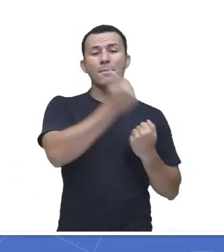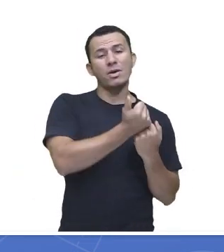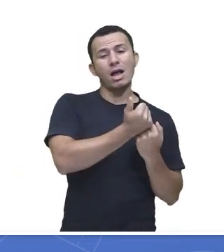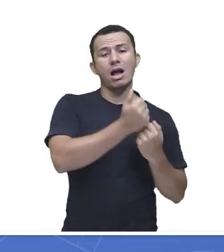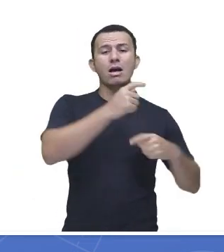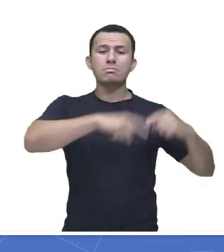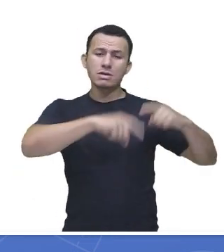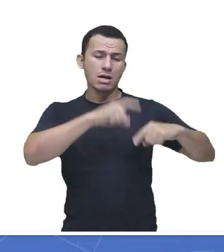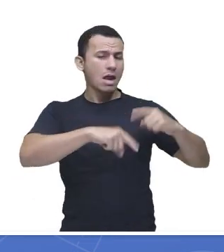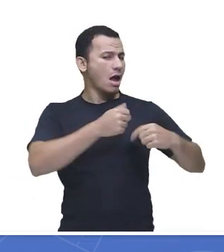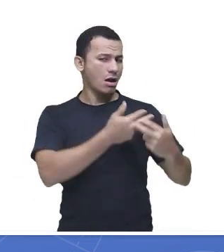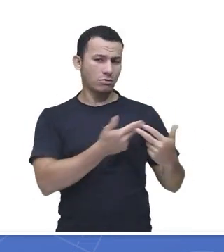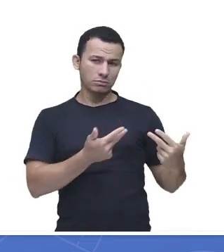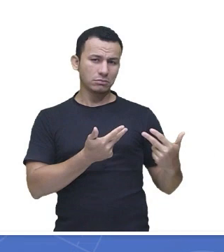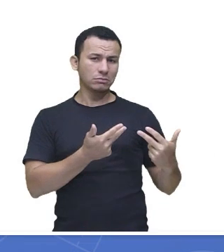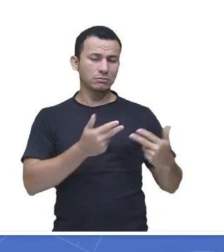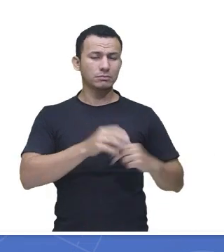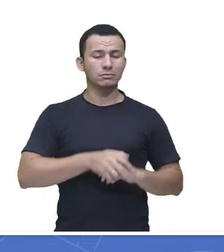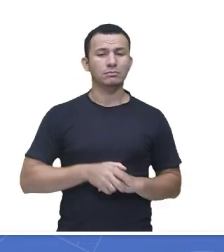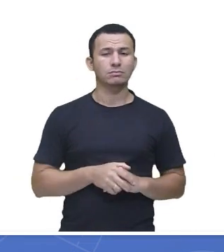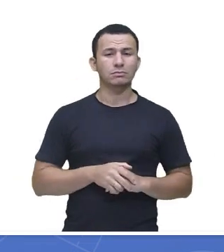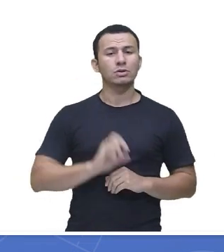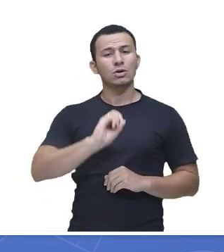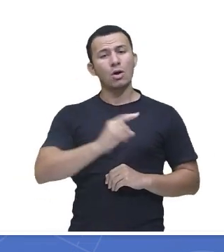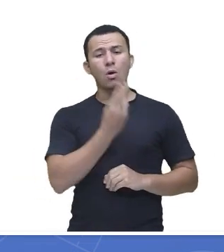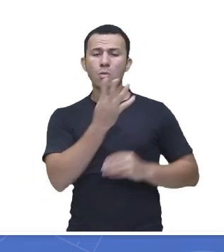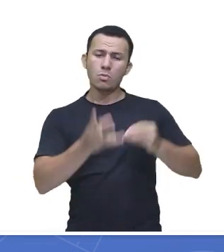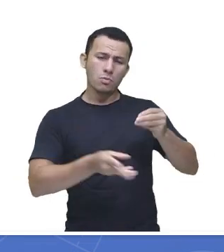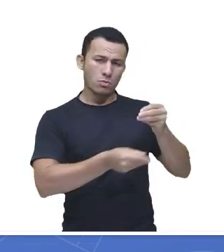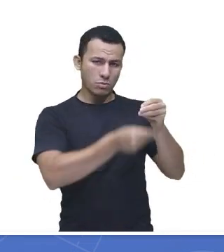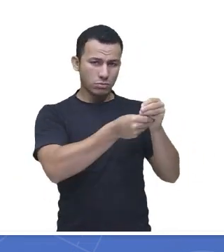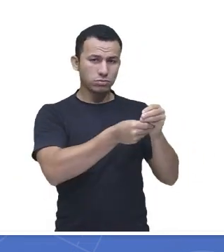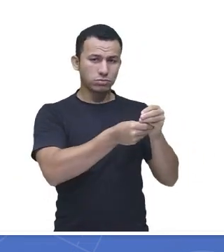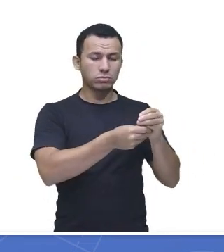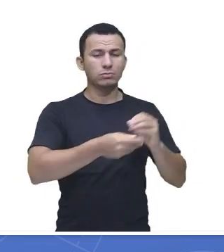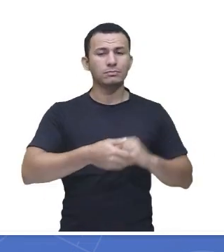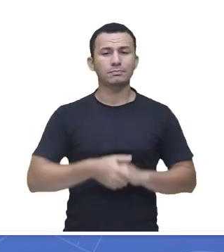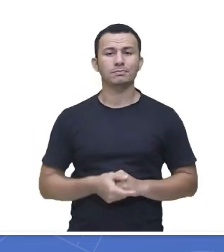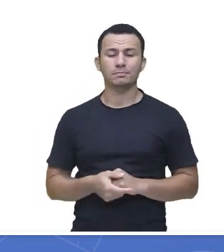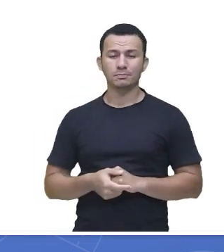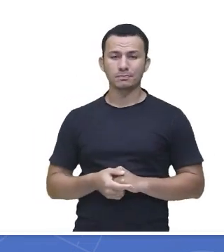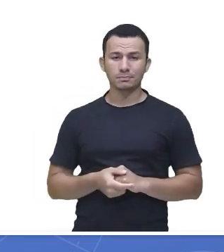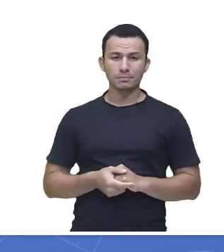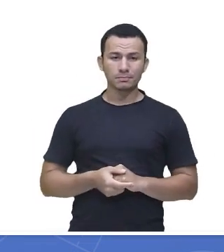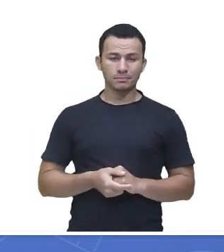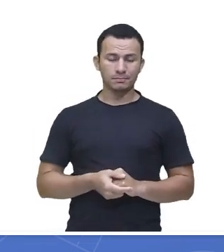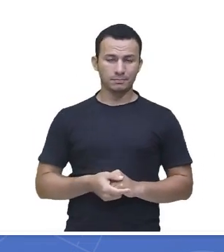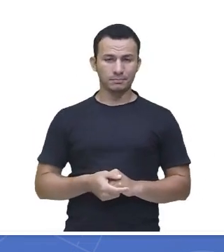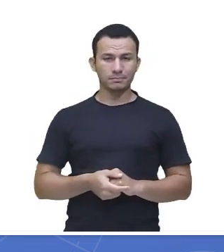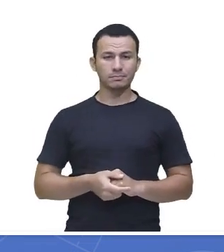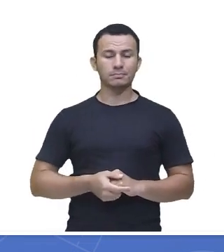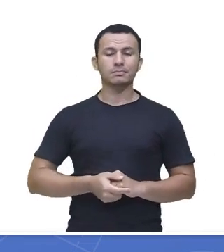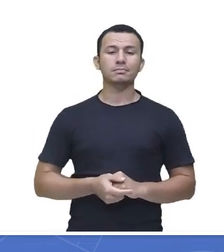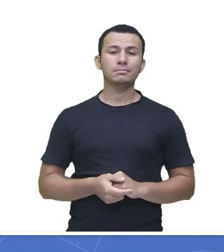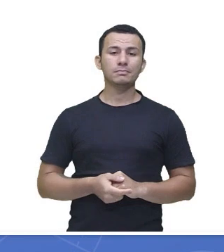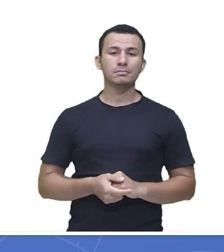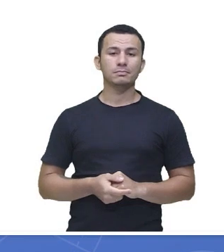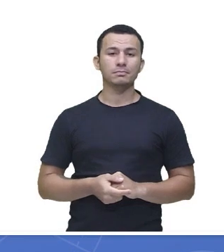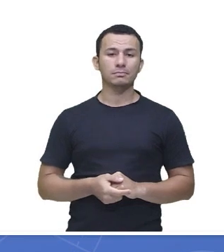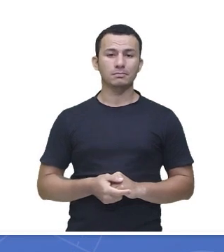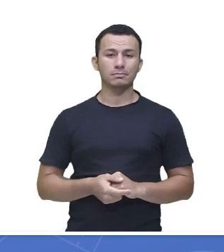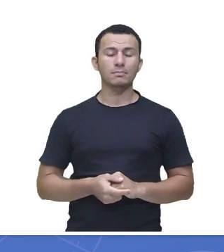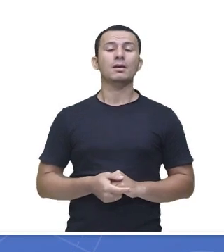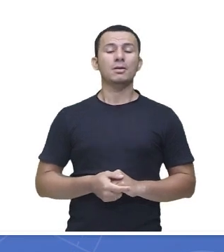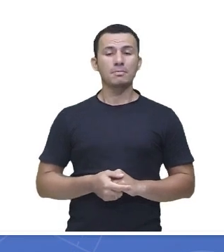objeto ou complemento verbal, tá bom? Objeto direto, objeto indireto. Mas nas